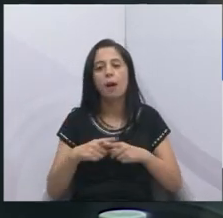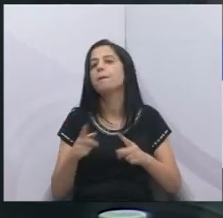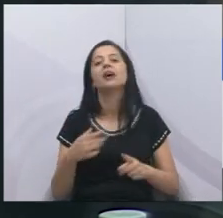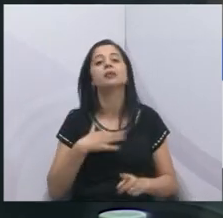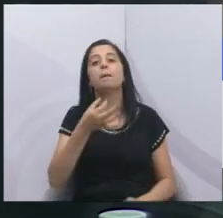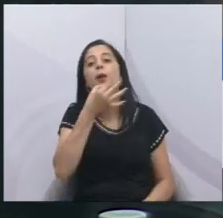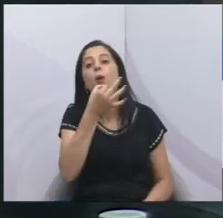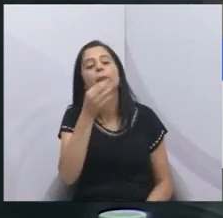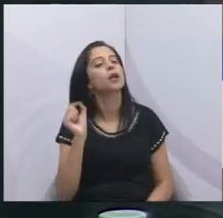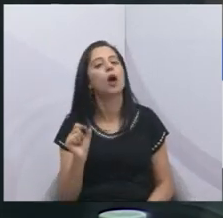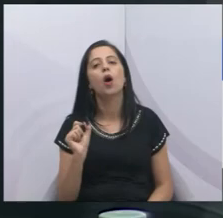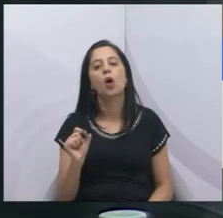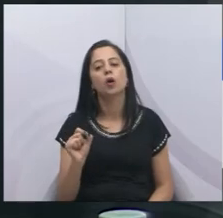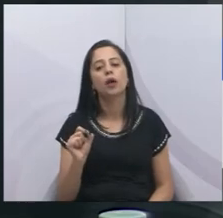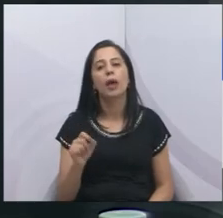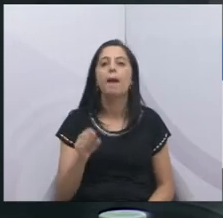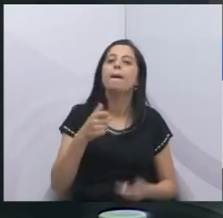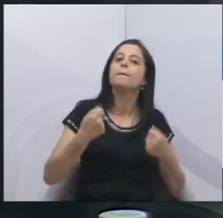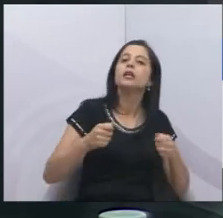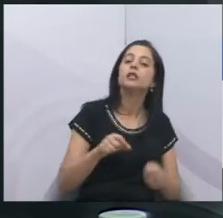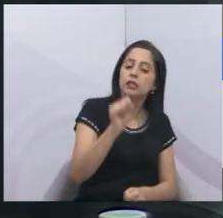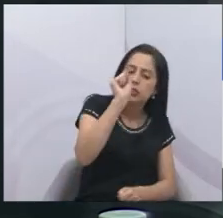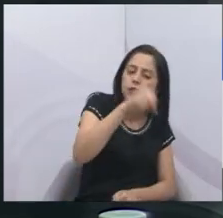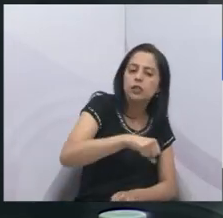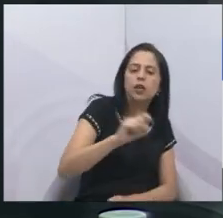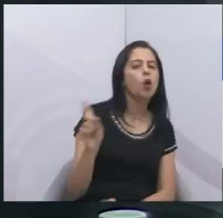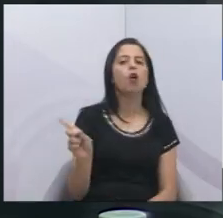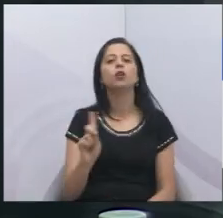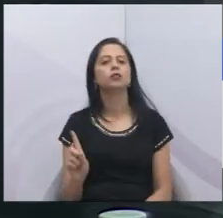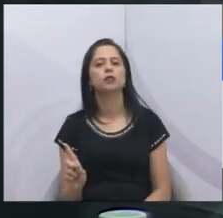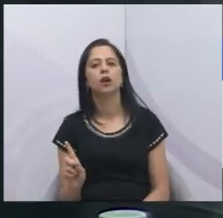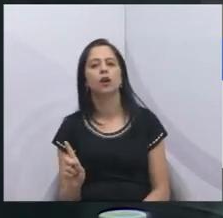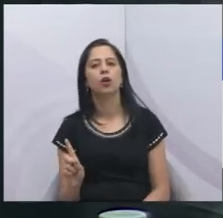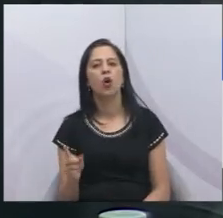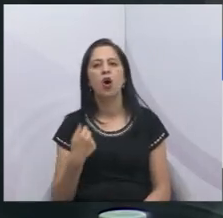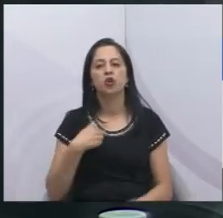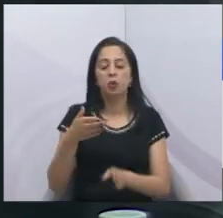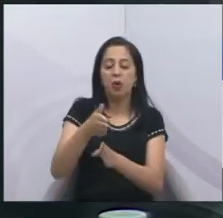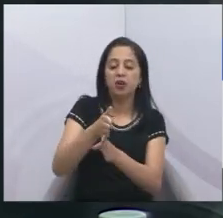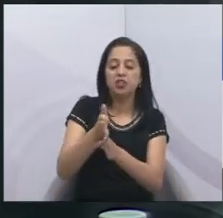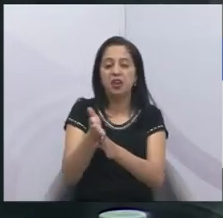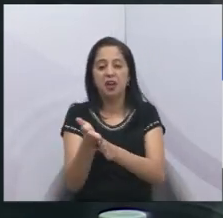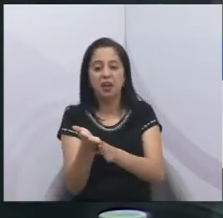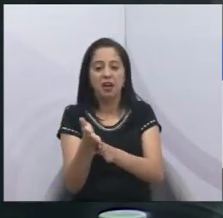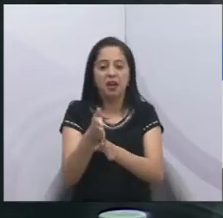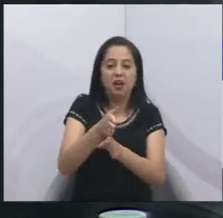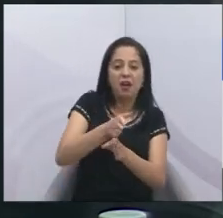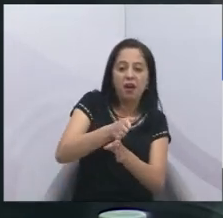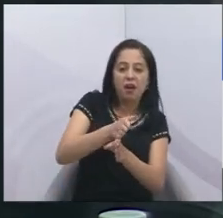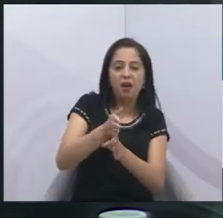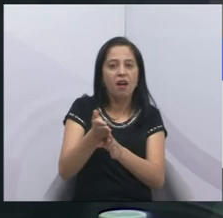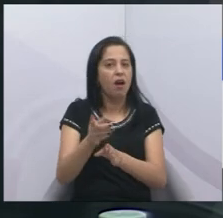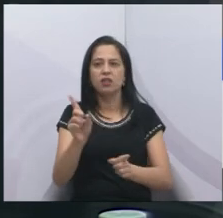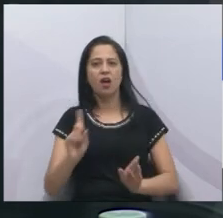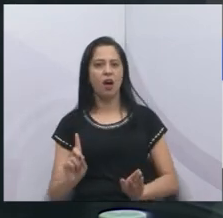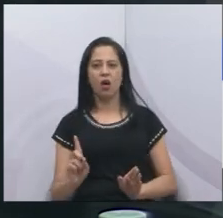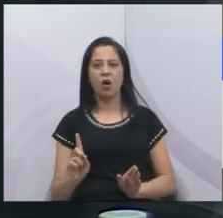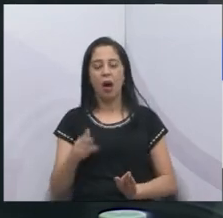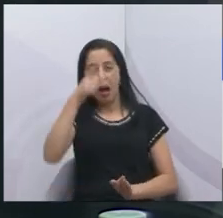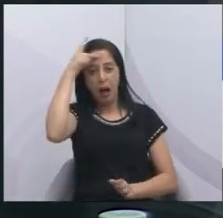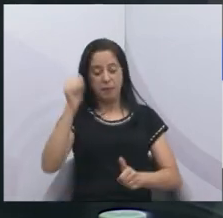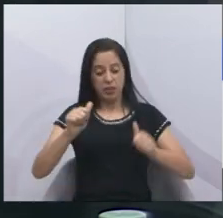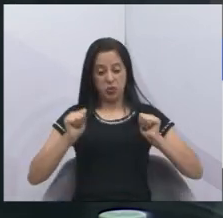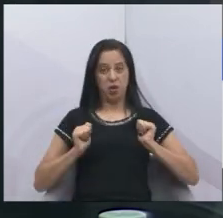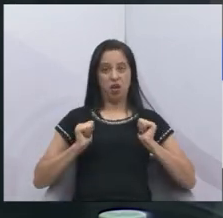eu acho que a gente tem que levar uma linha do sim, sim ou não, não. Eu acho que em cima do muro fica difícil. Obster, para mim, é estar em cima do muro de um